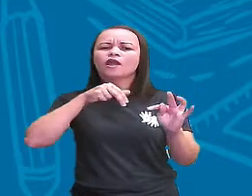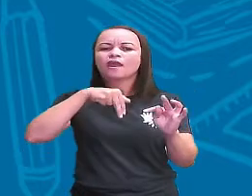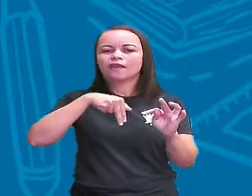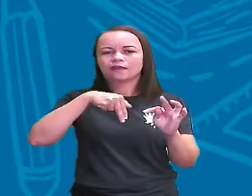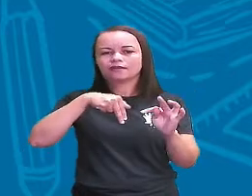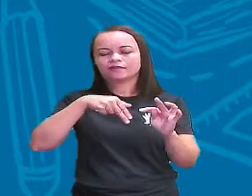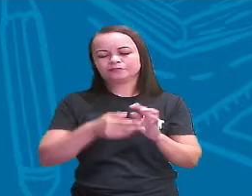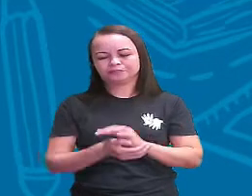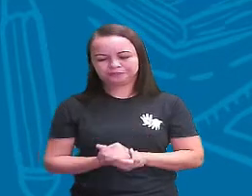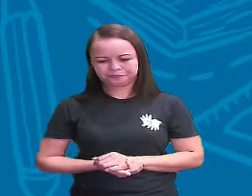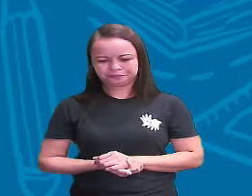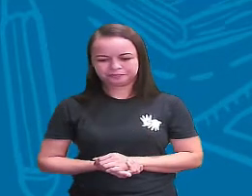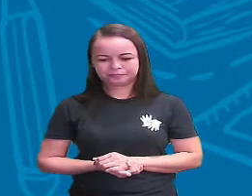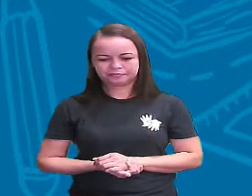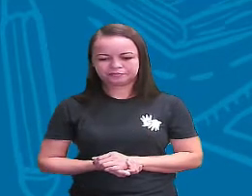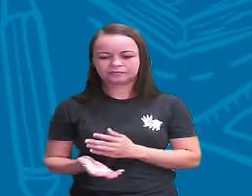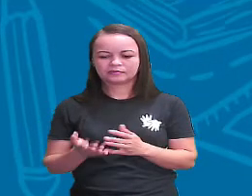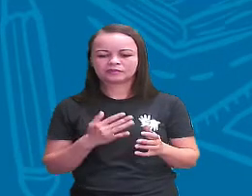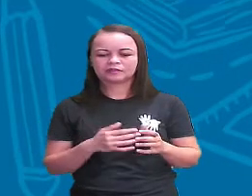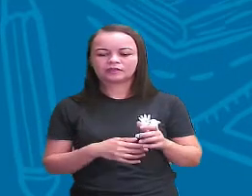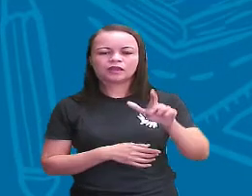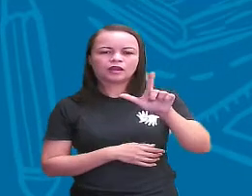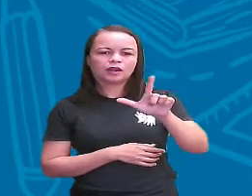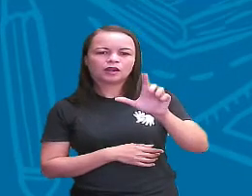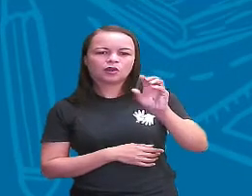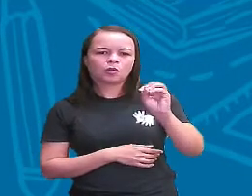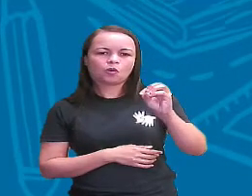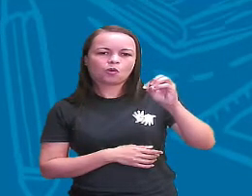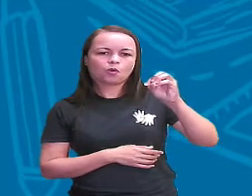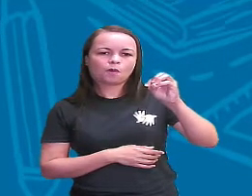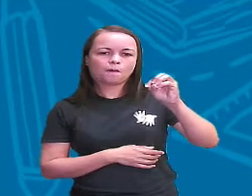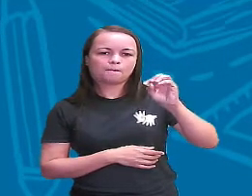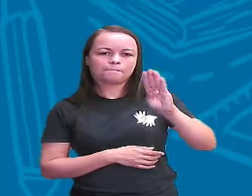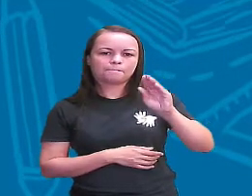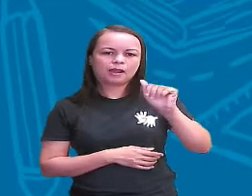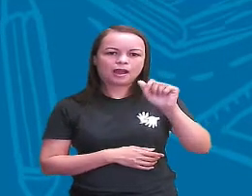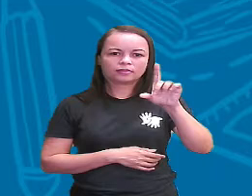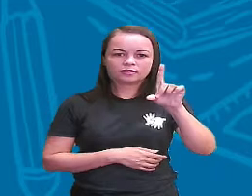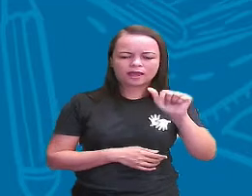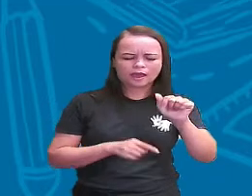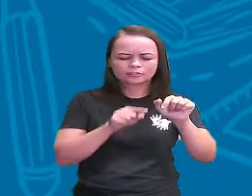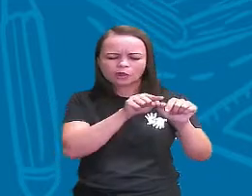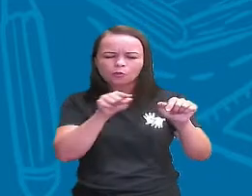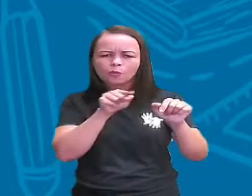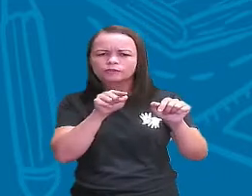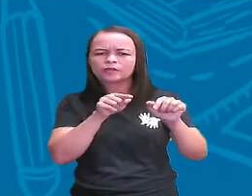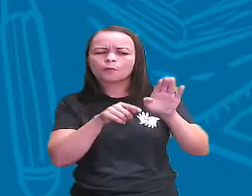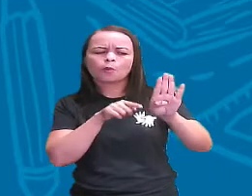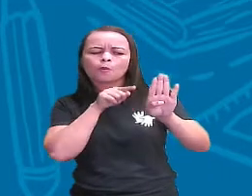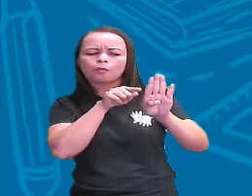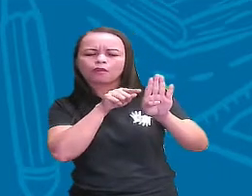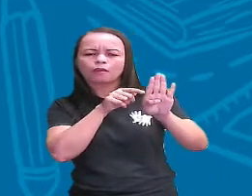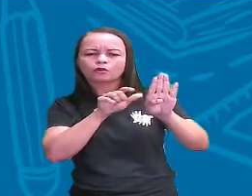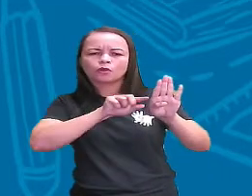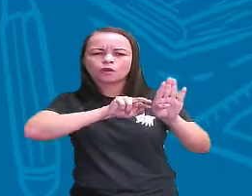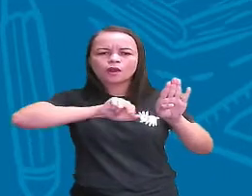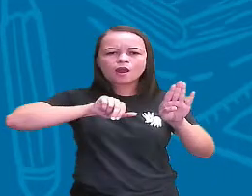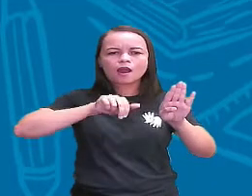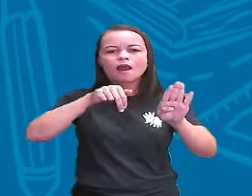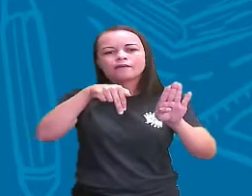N. Lombada, lombada temos o B. Então, eu vou colocar o M aqui. Na